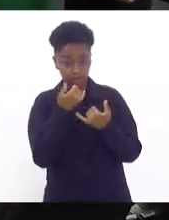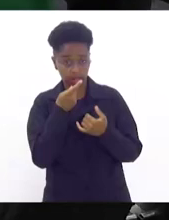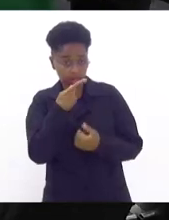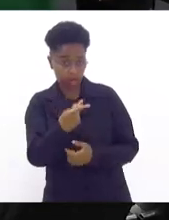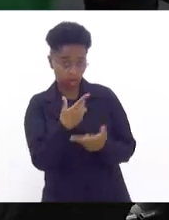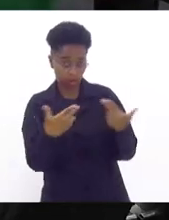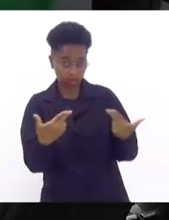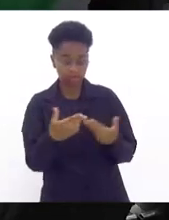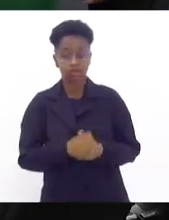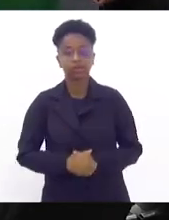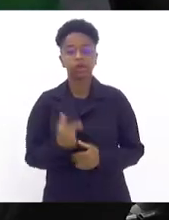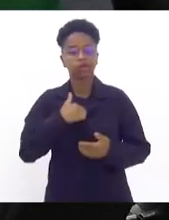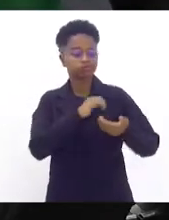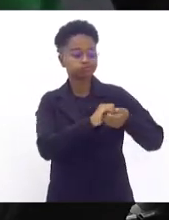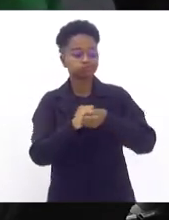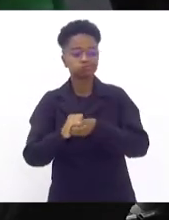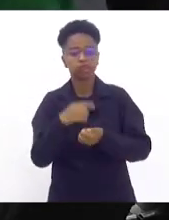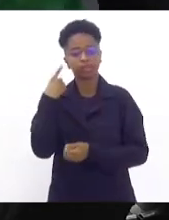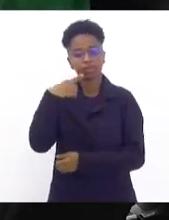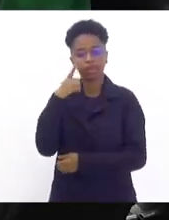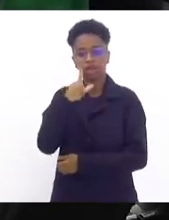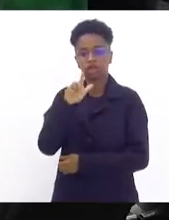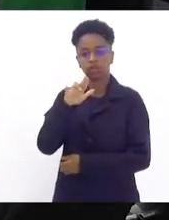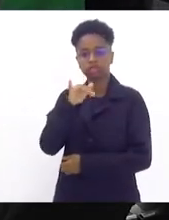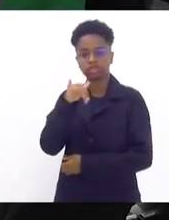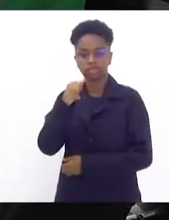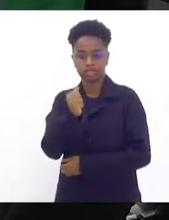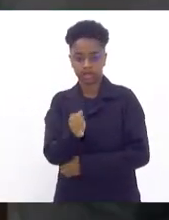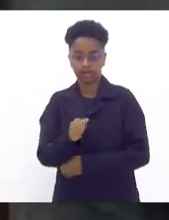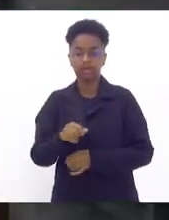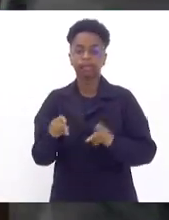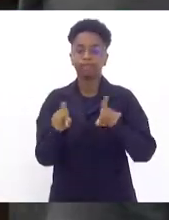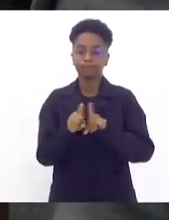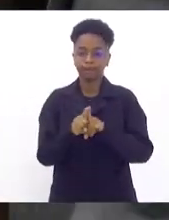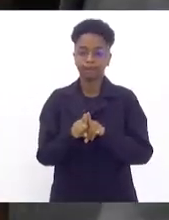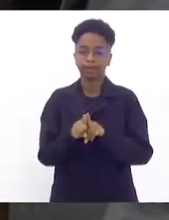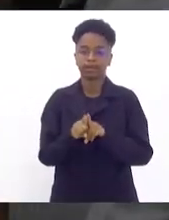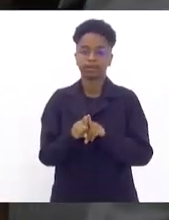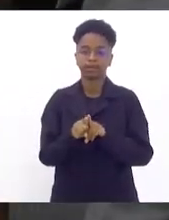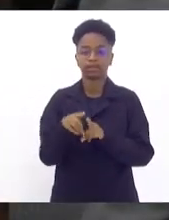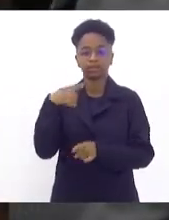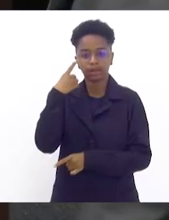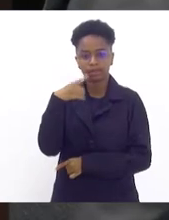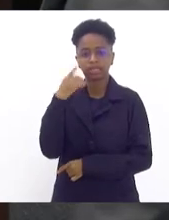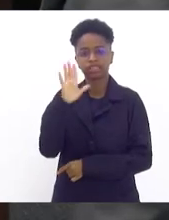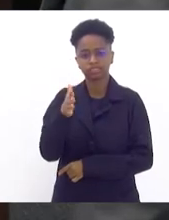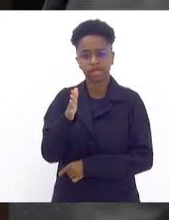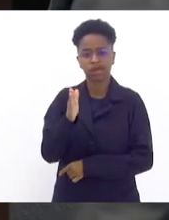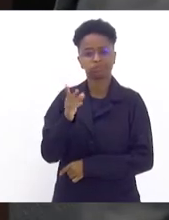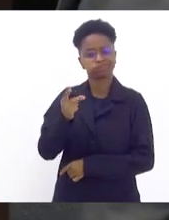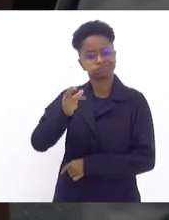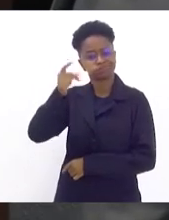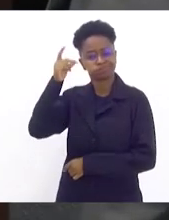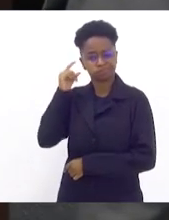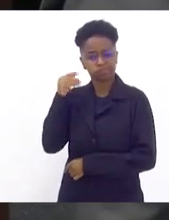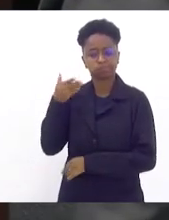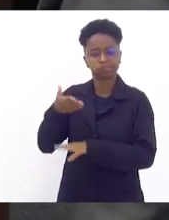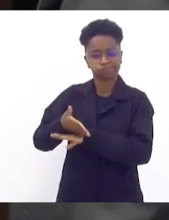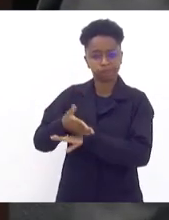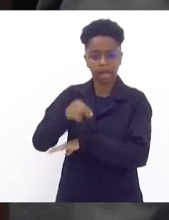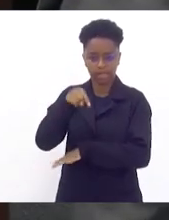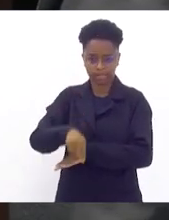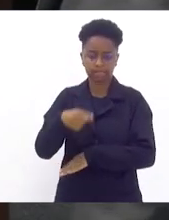Saudar aqui a deputada Lucinha, né? A deputada que mais tempo tem nessa casa, um número maior